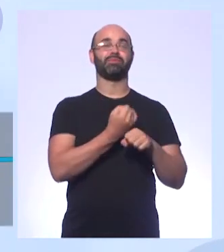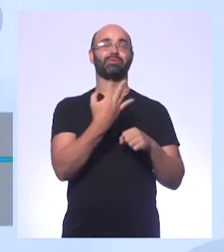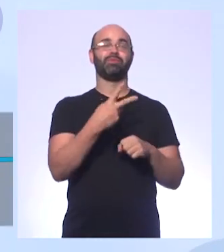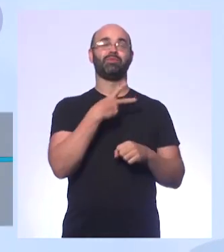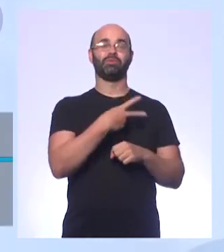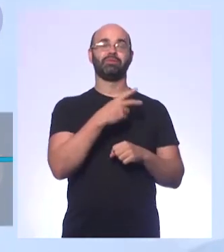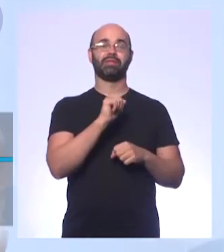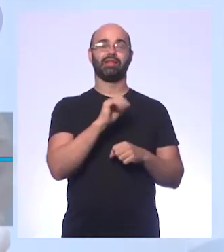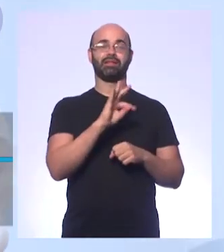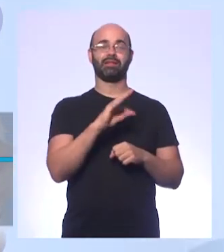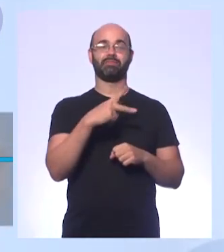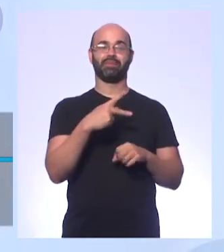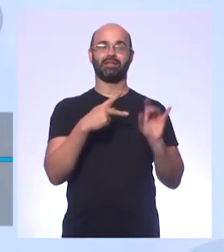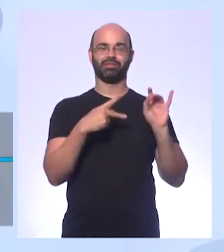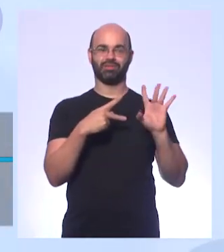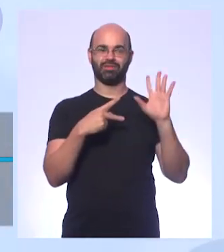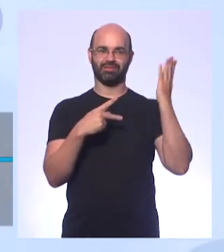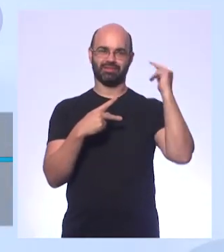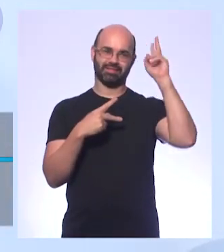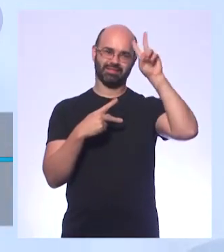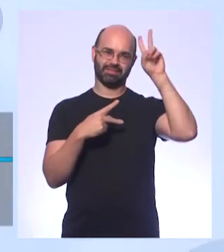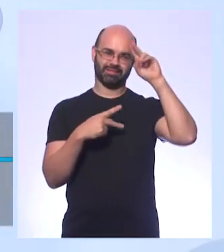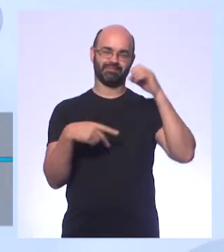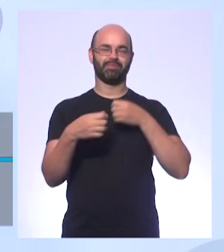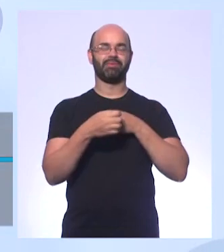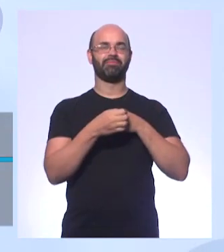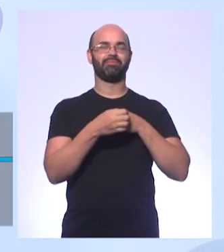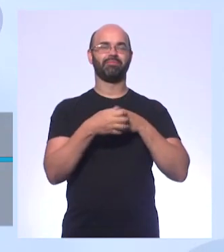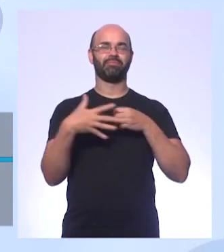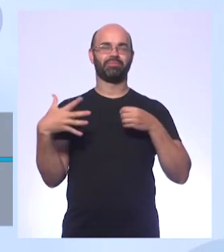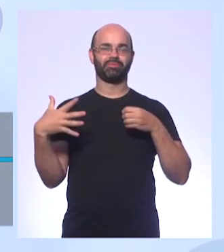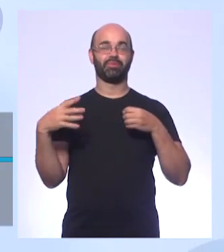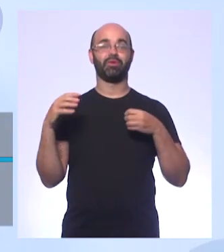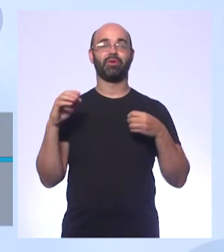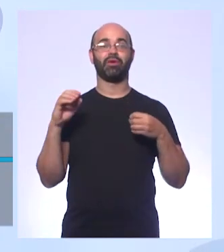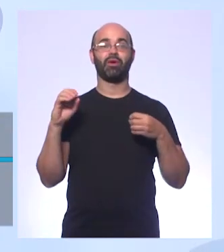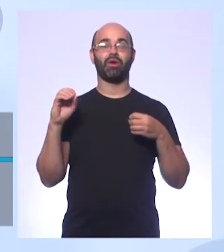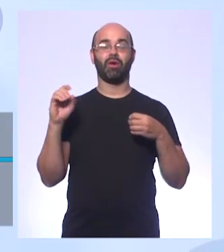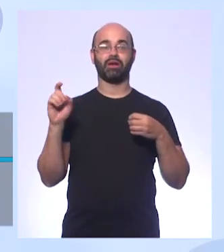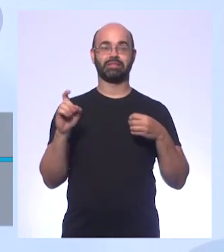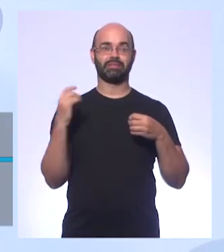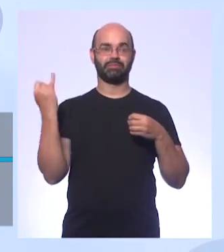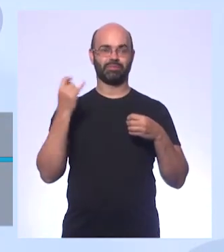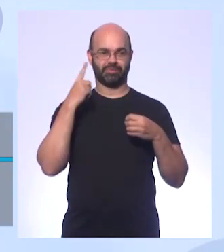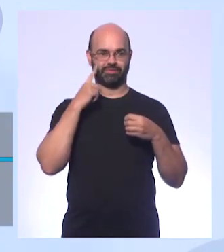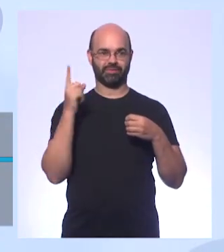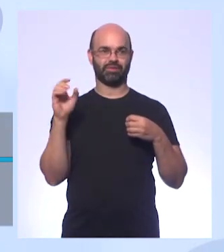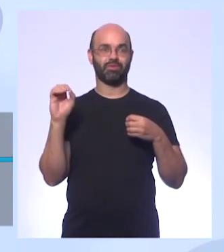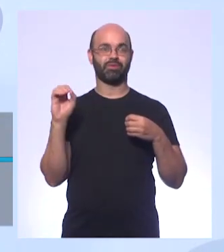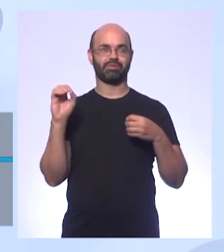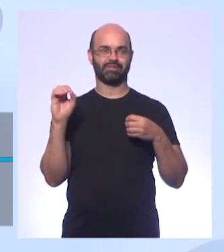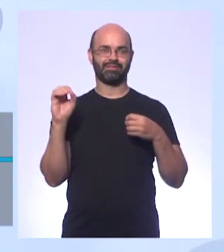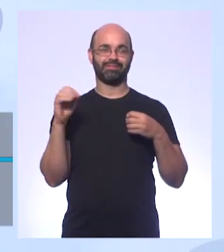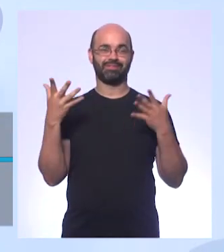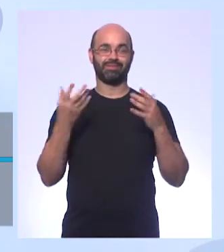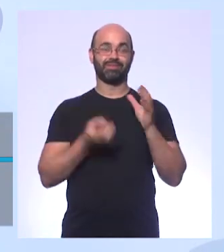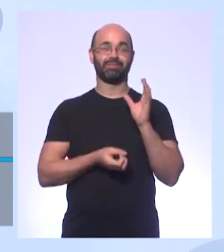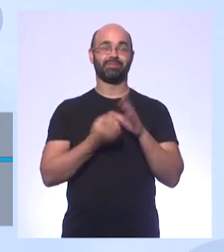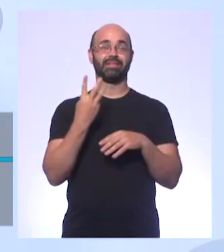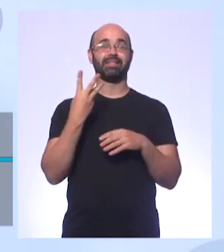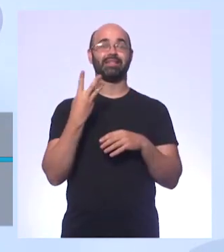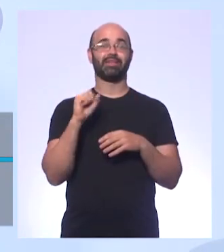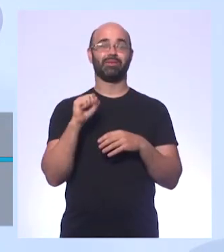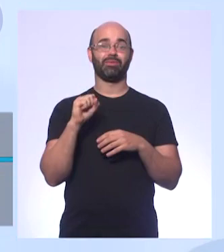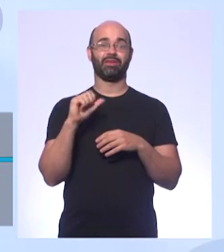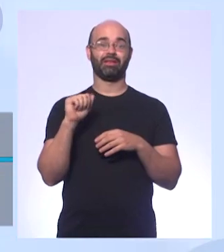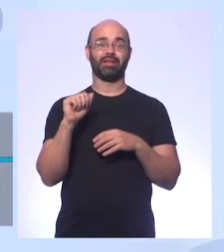olha a importância aí, né, do oxigênio no processo. Agora eu estou produzindo 38 ATPs. Lembra que acho que na primeira